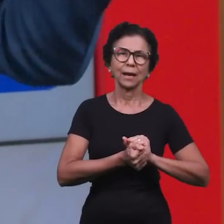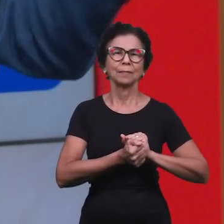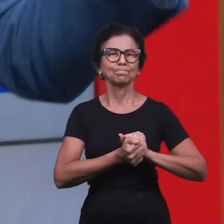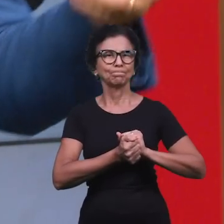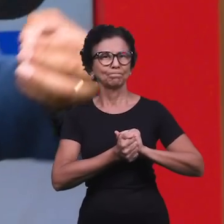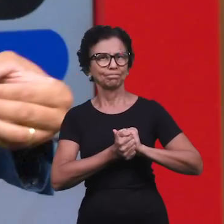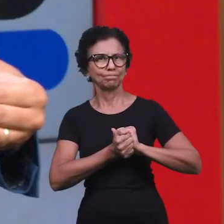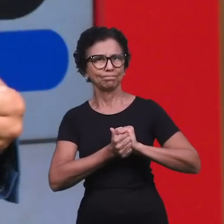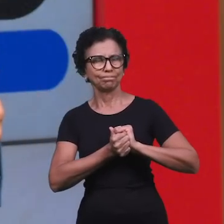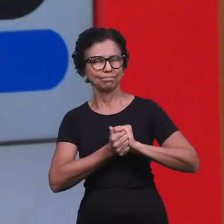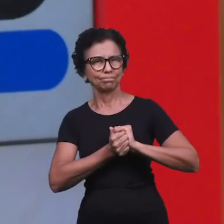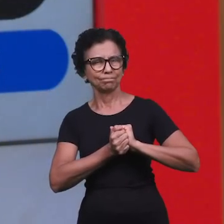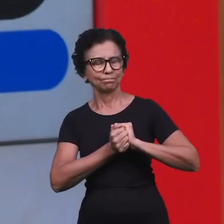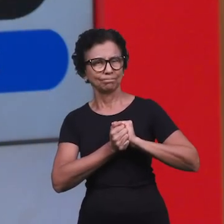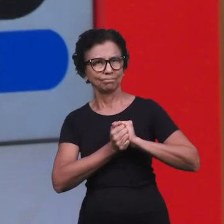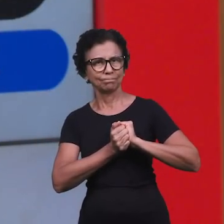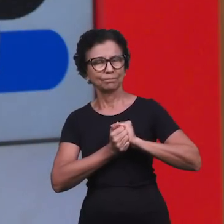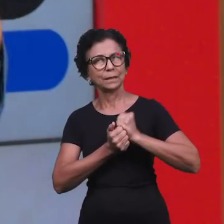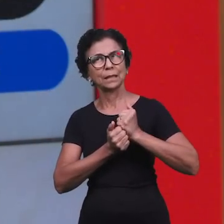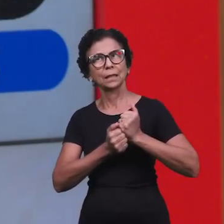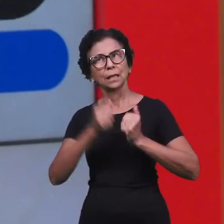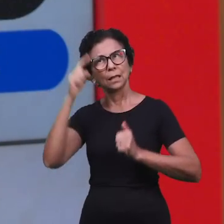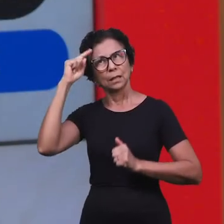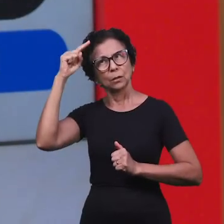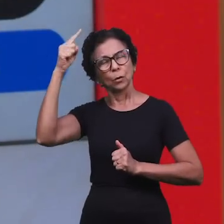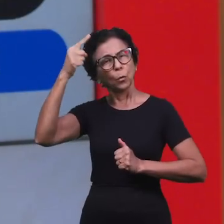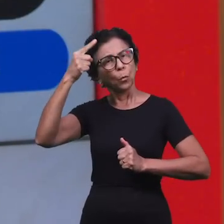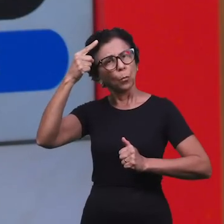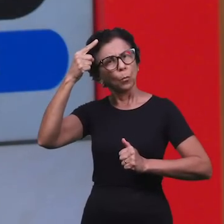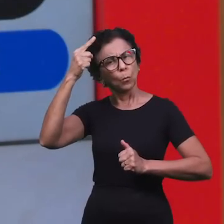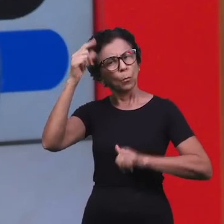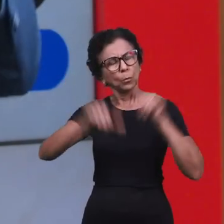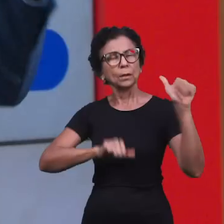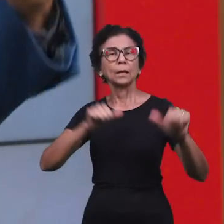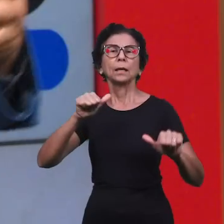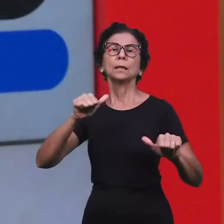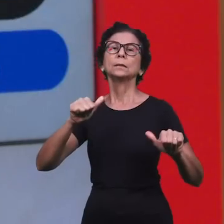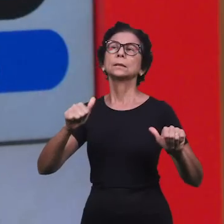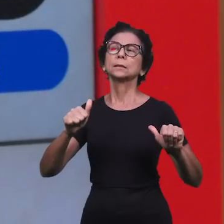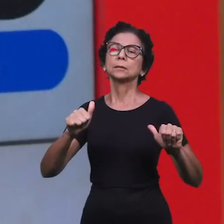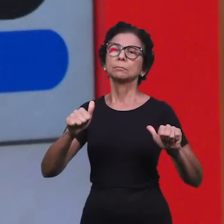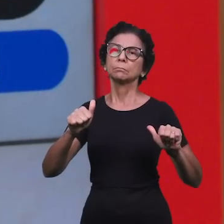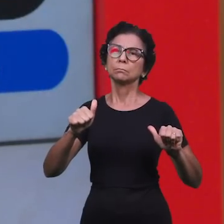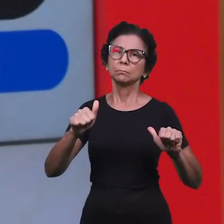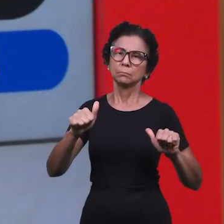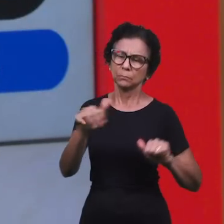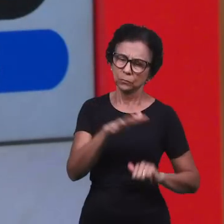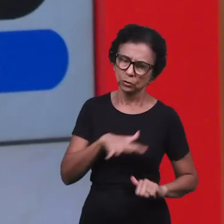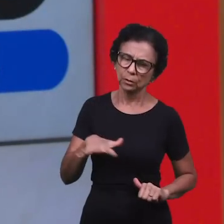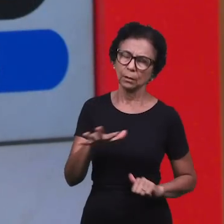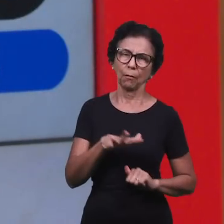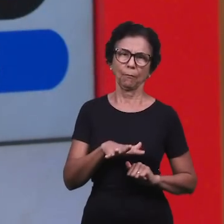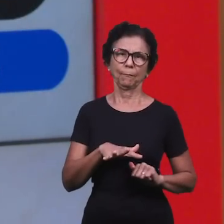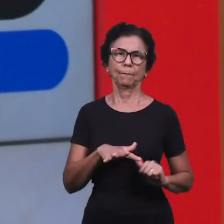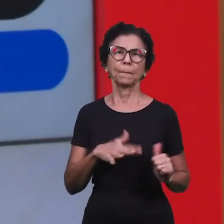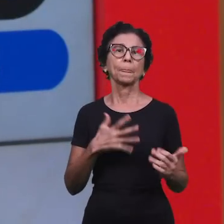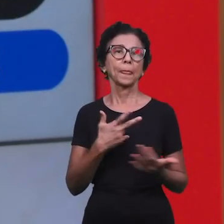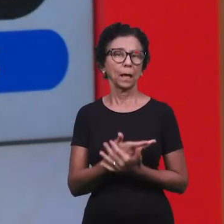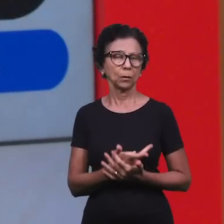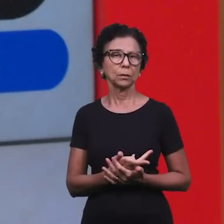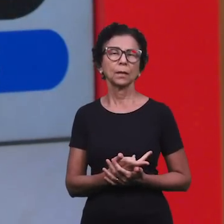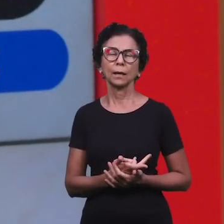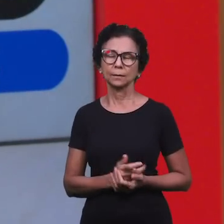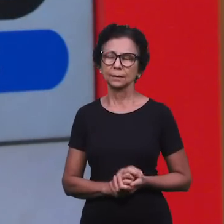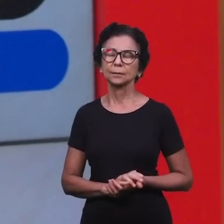a mudanças, às vezes, na rotina, mudanças, né, no cenário de maneira geral. Isso ocorre com